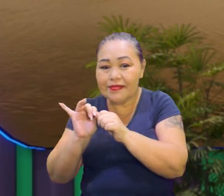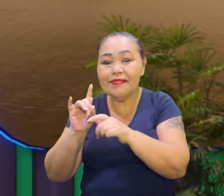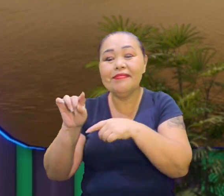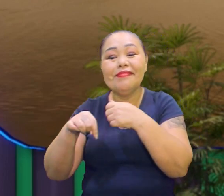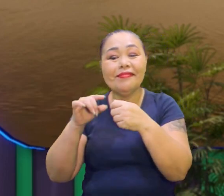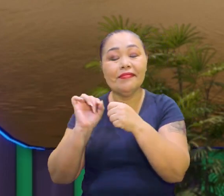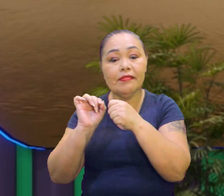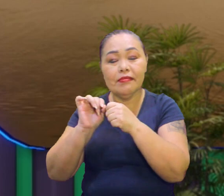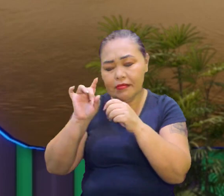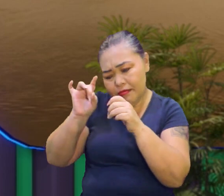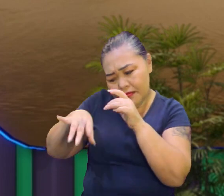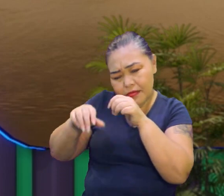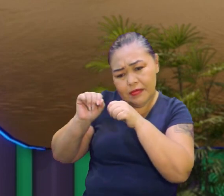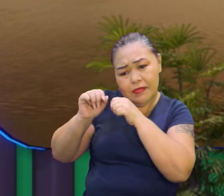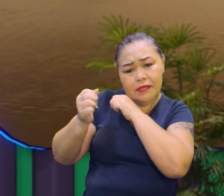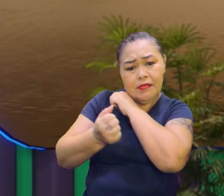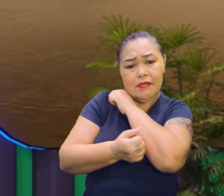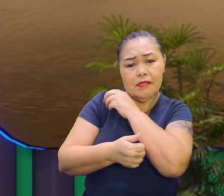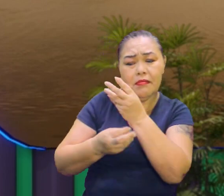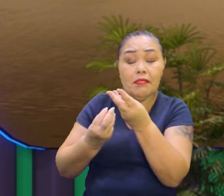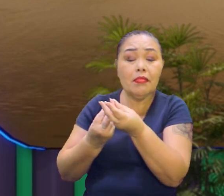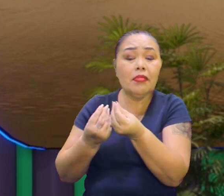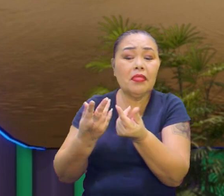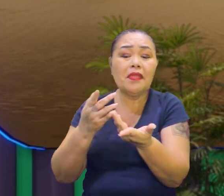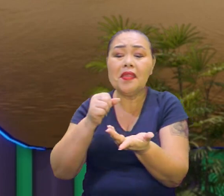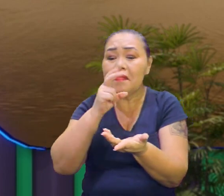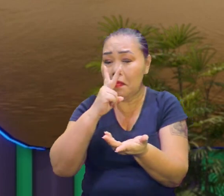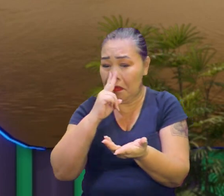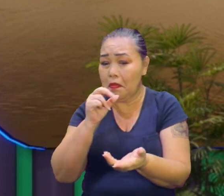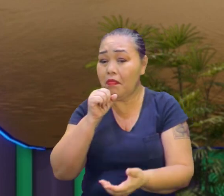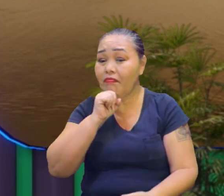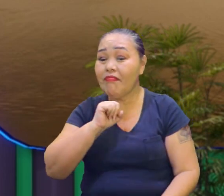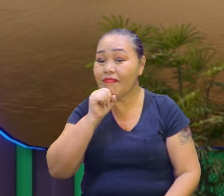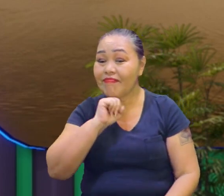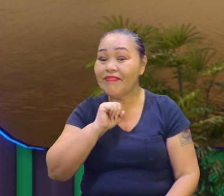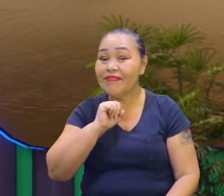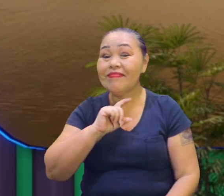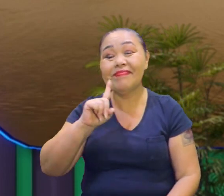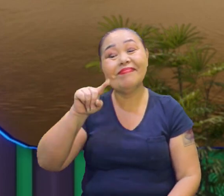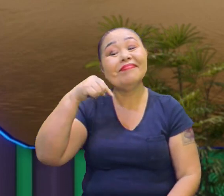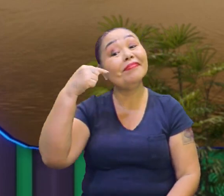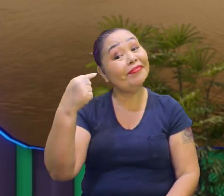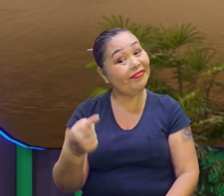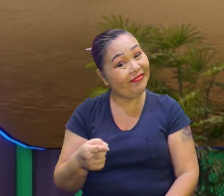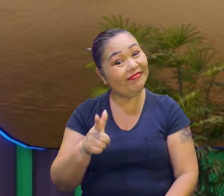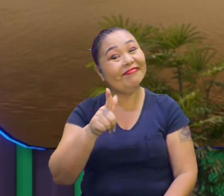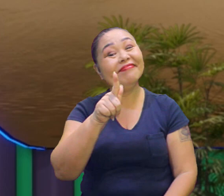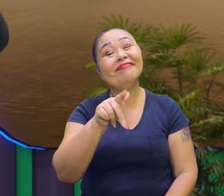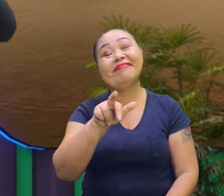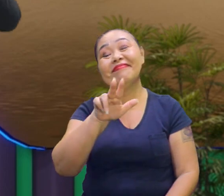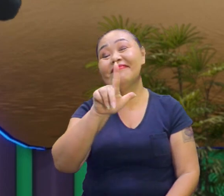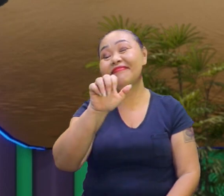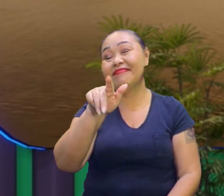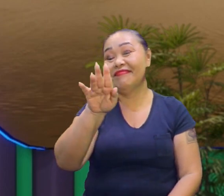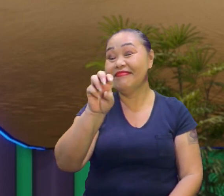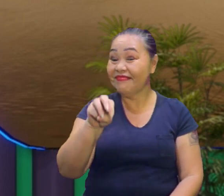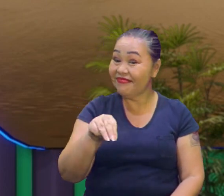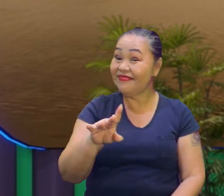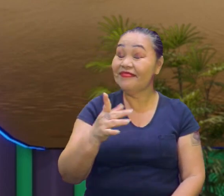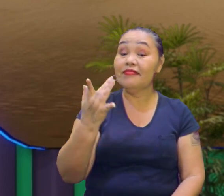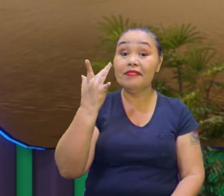ali, já defecaram no papel, aí ele fica como se fosse velho. Por isso que o nome é grilagem, porque as